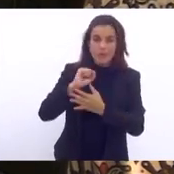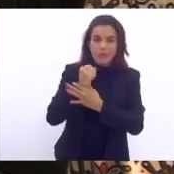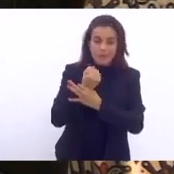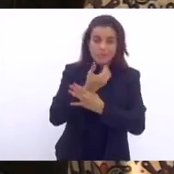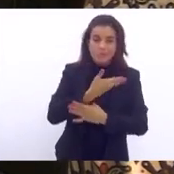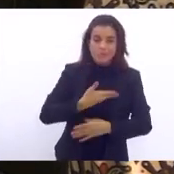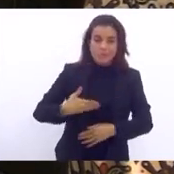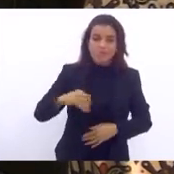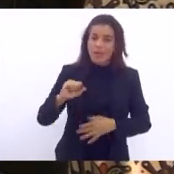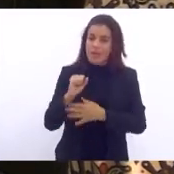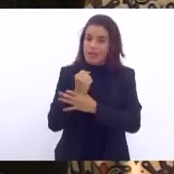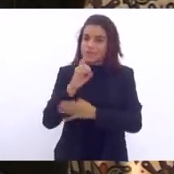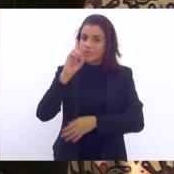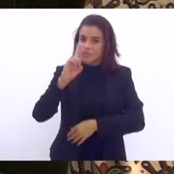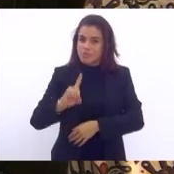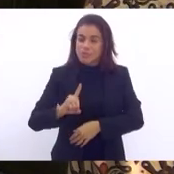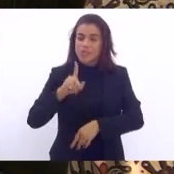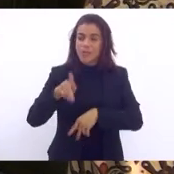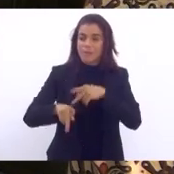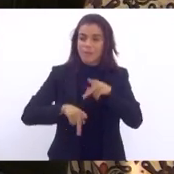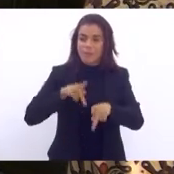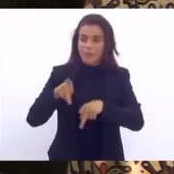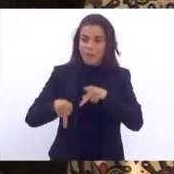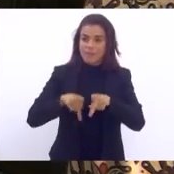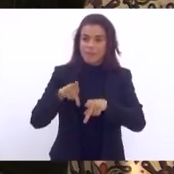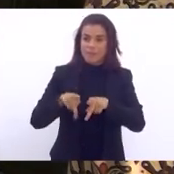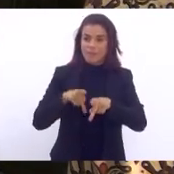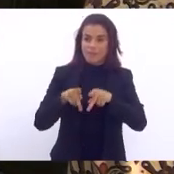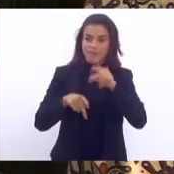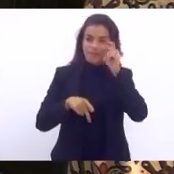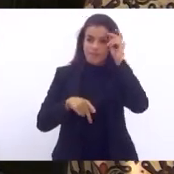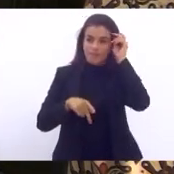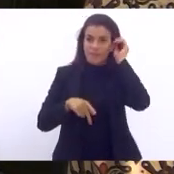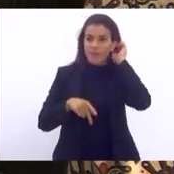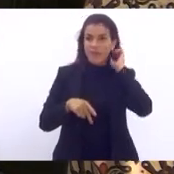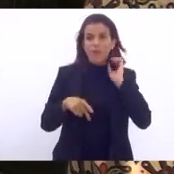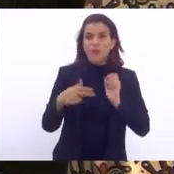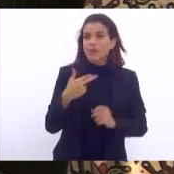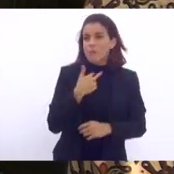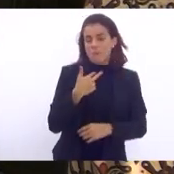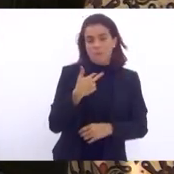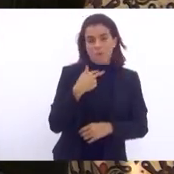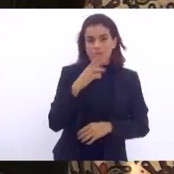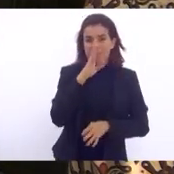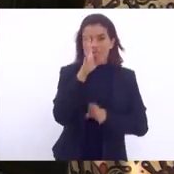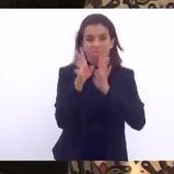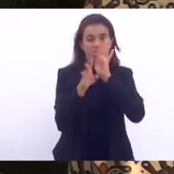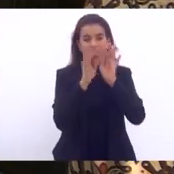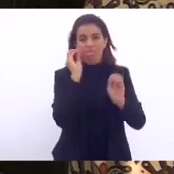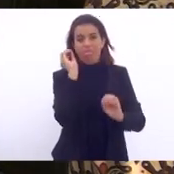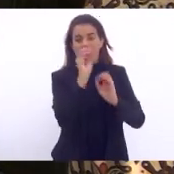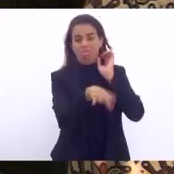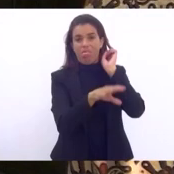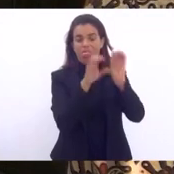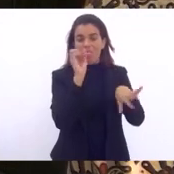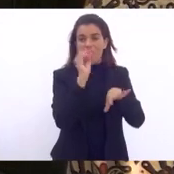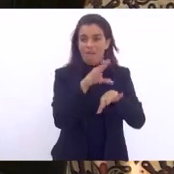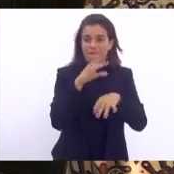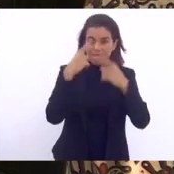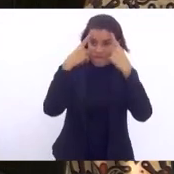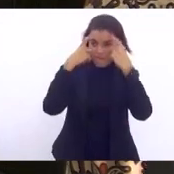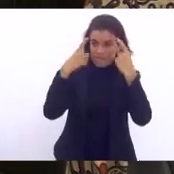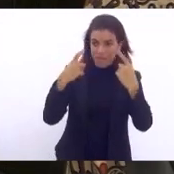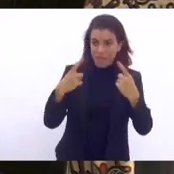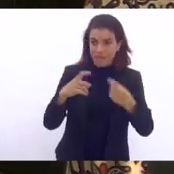garantir a vida da população. Então, ela não pode ser banalizada como uma política de segurança pública violenta. Nesse sentido, a